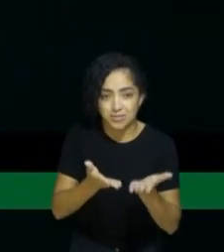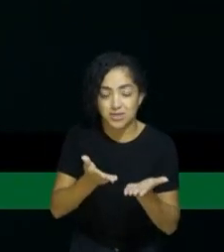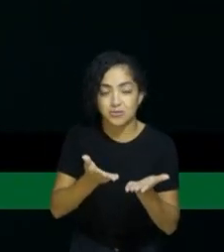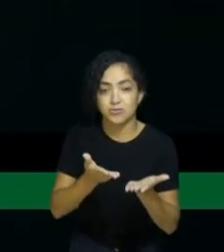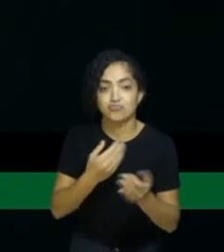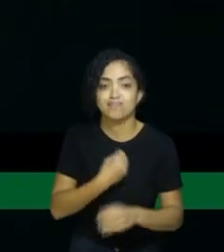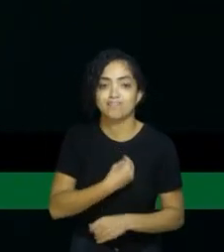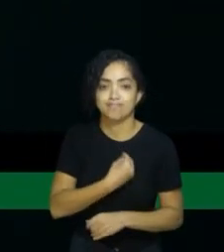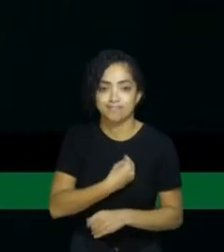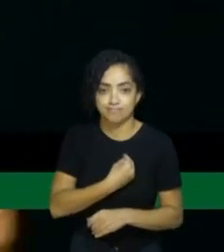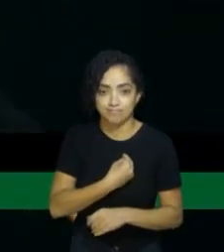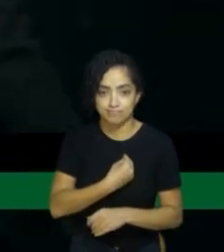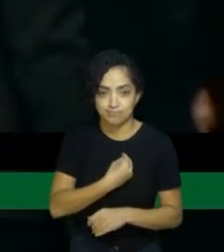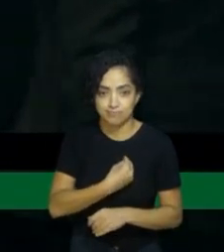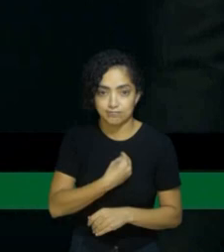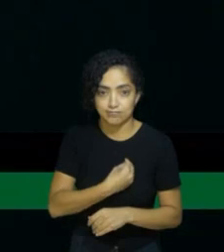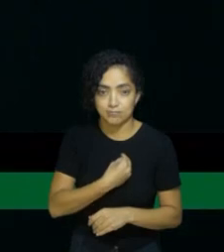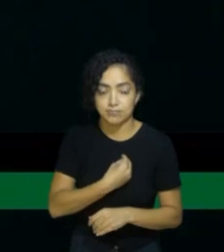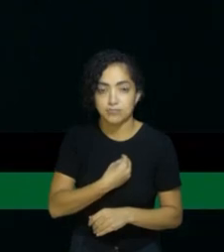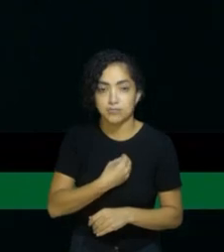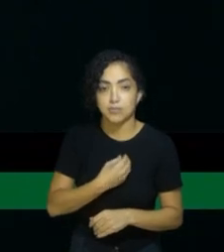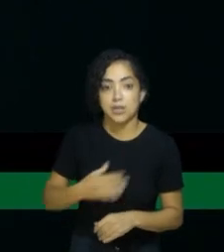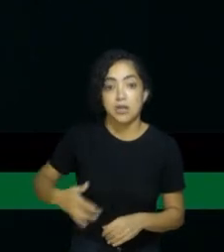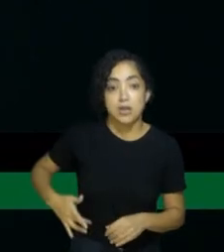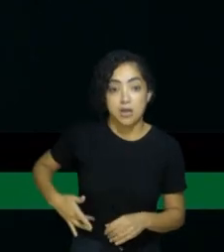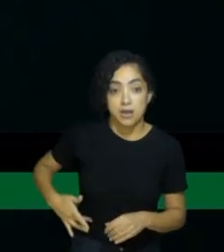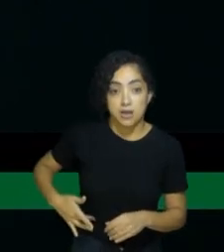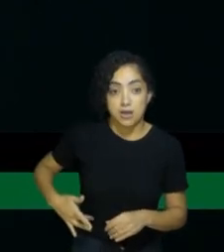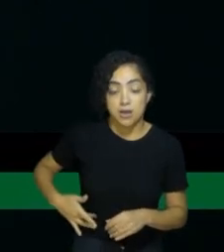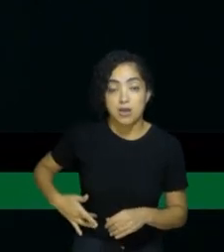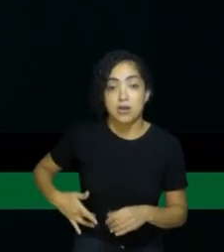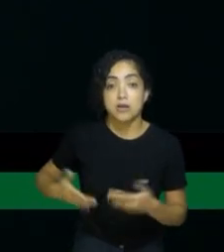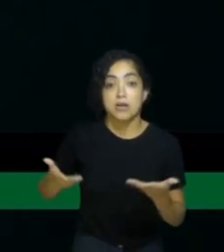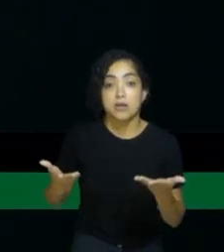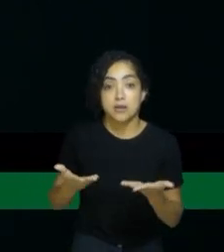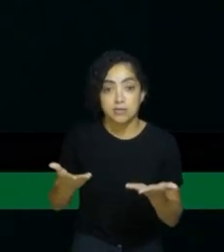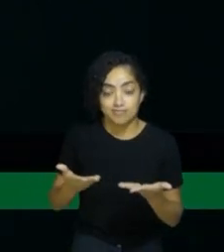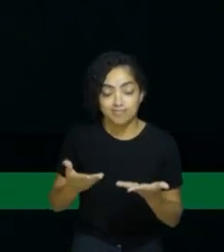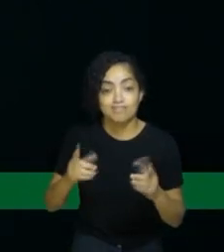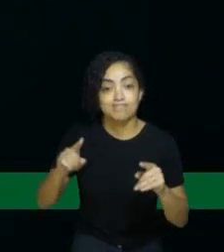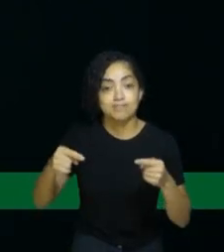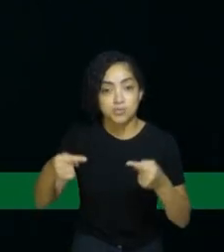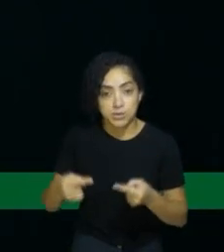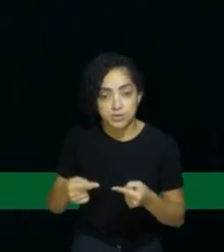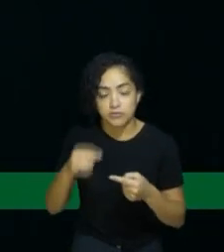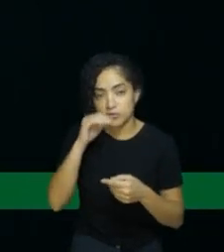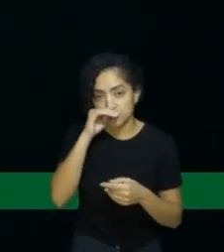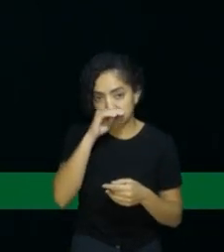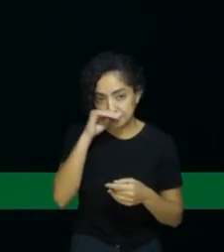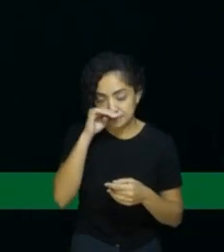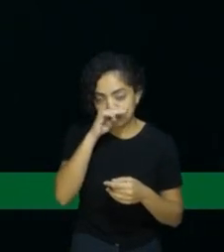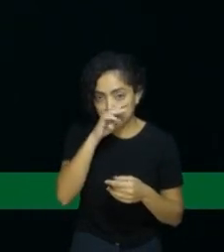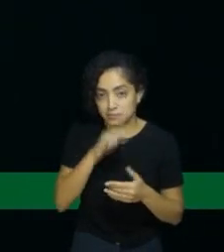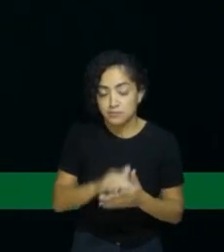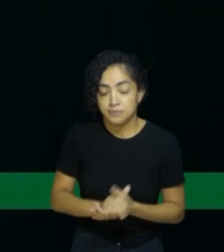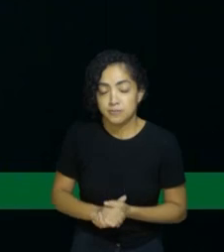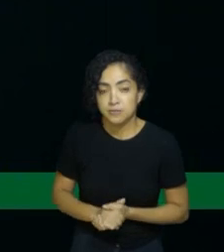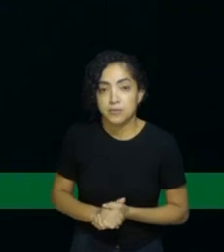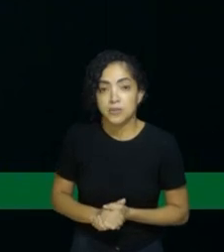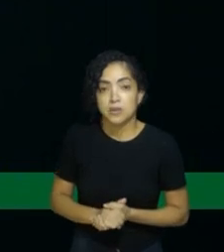sobreviver então eu diria que este é o tamanho do nosso desafio enfrentam